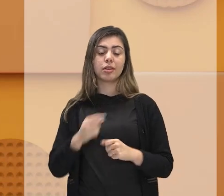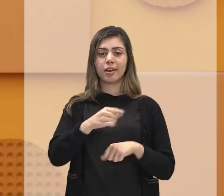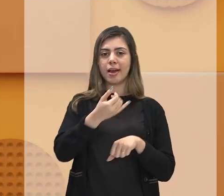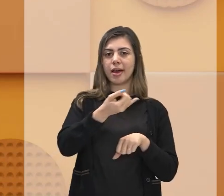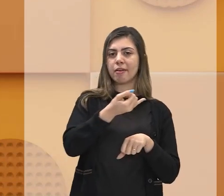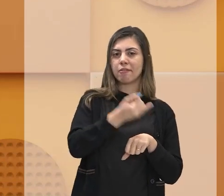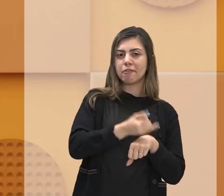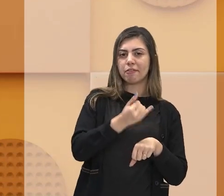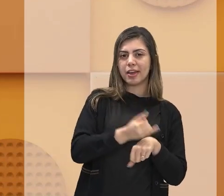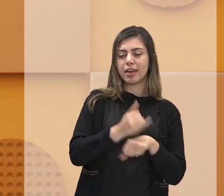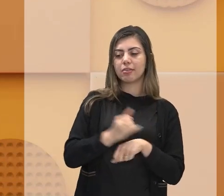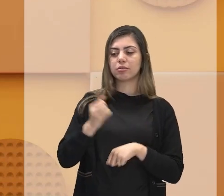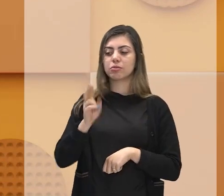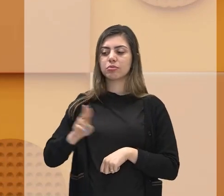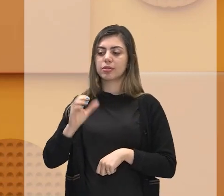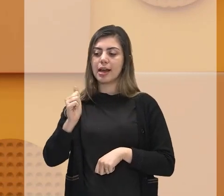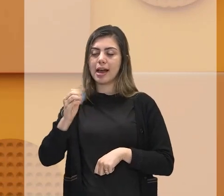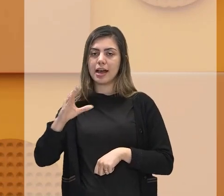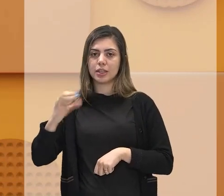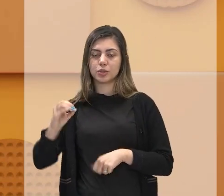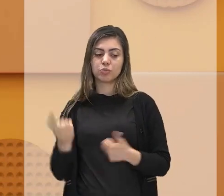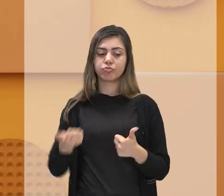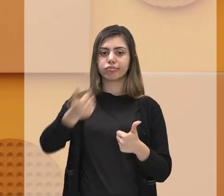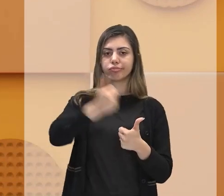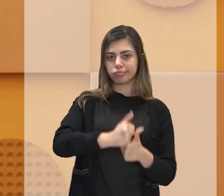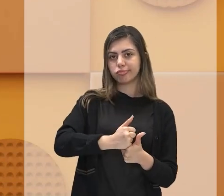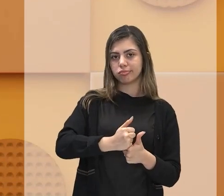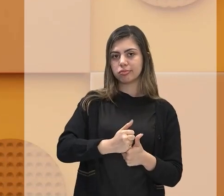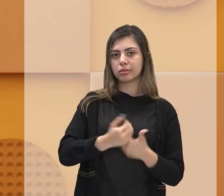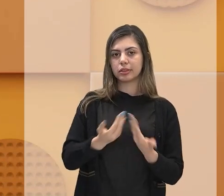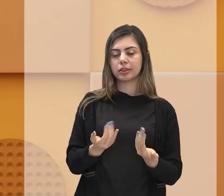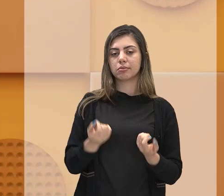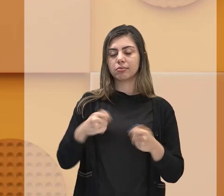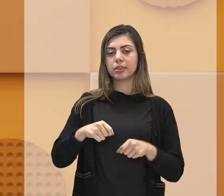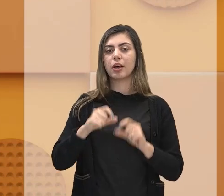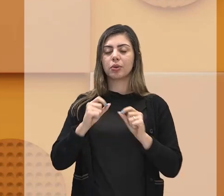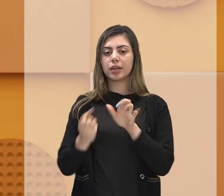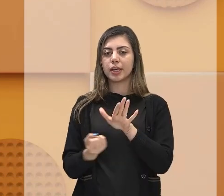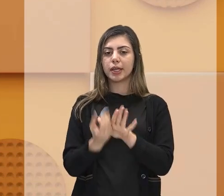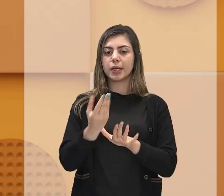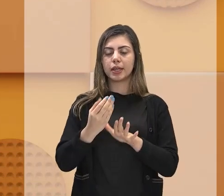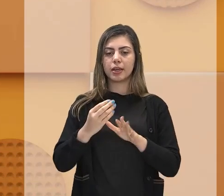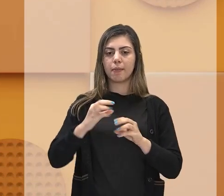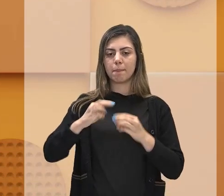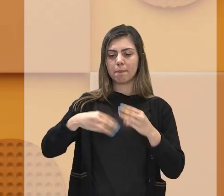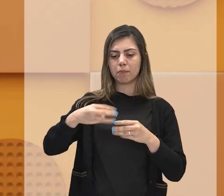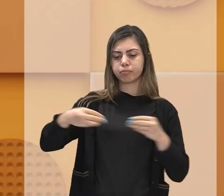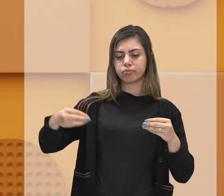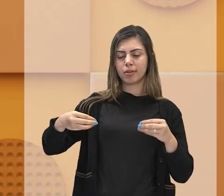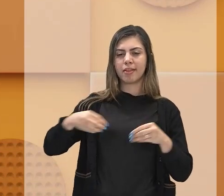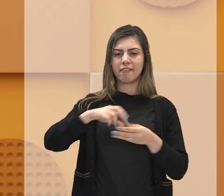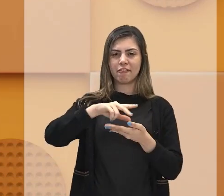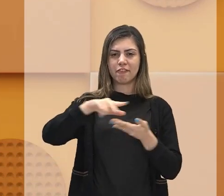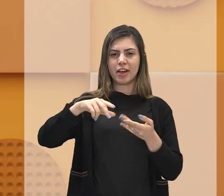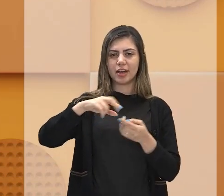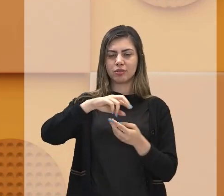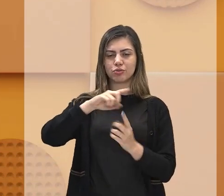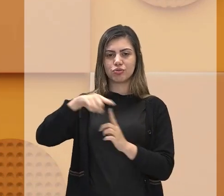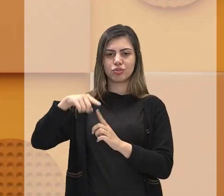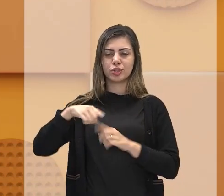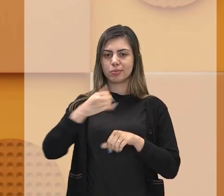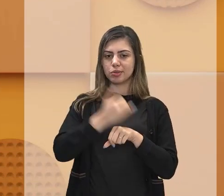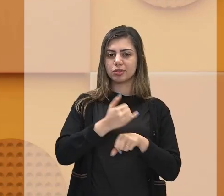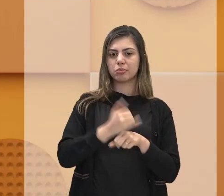o aço é o ferro, né, retirado todas as suas impurezas e feita uma liga com outros metais que vai resultar em